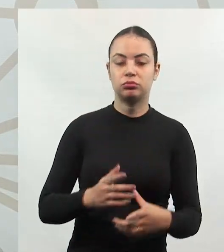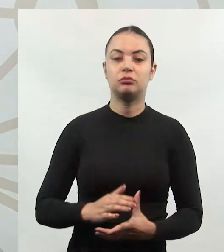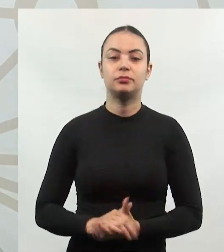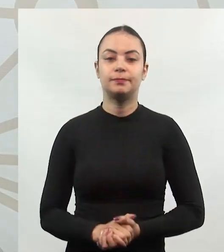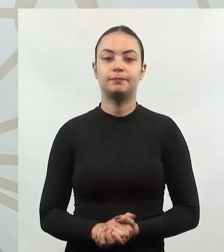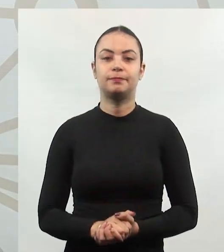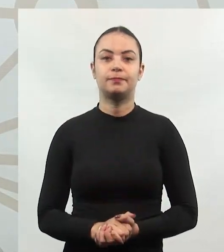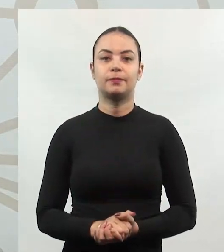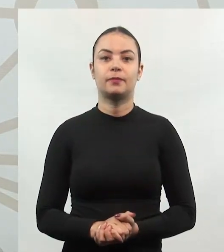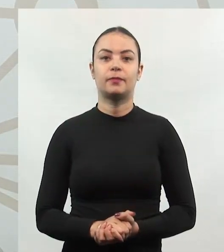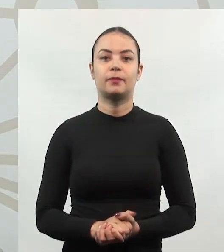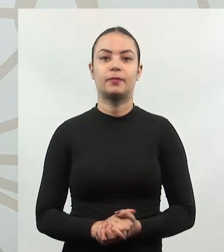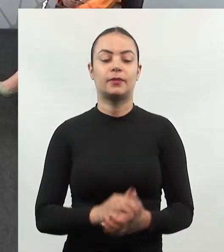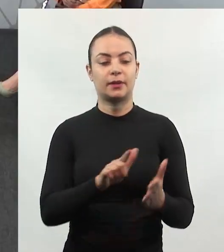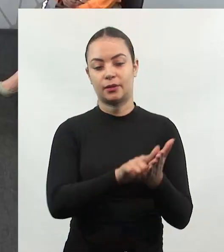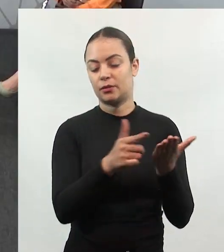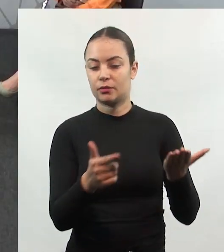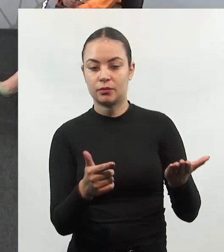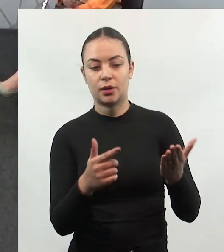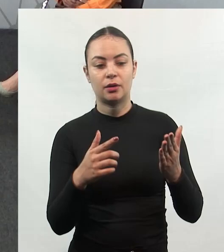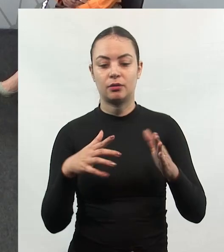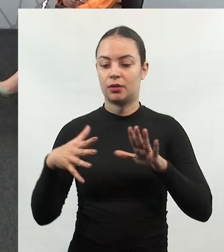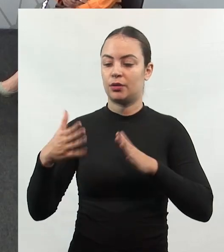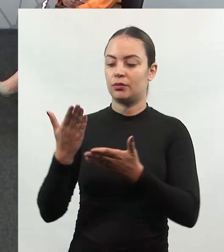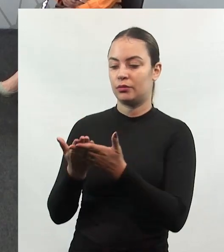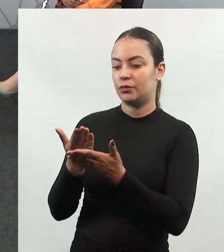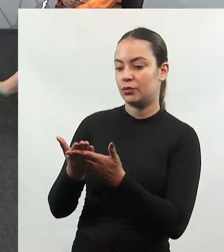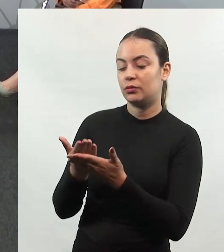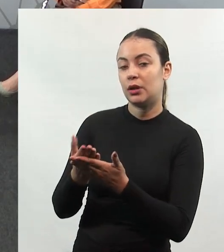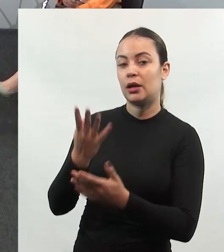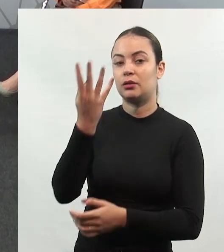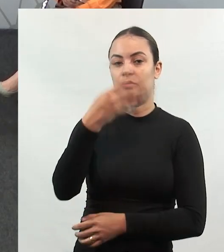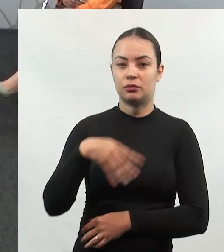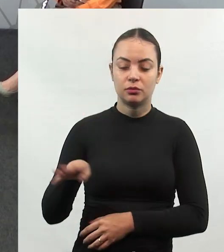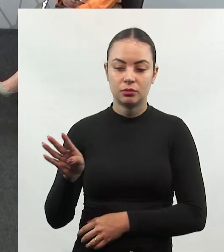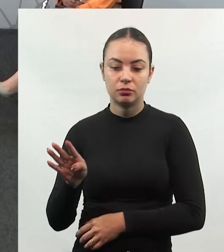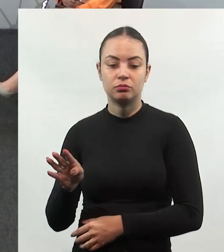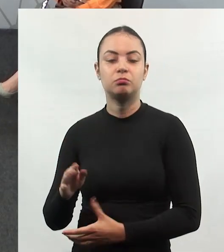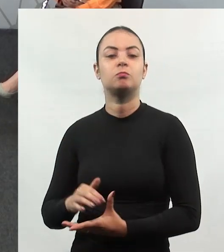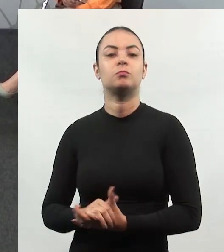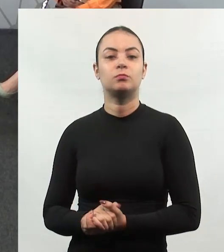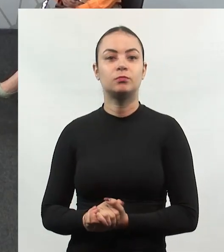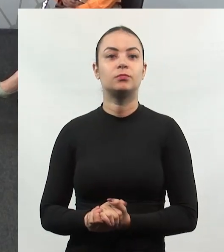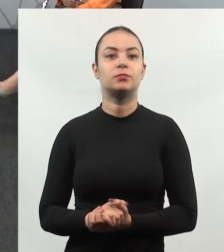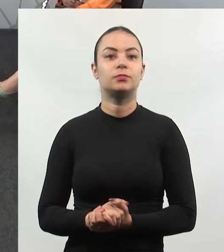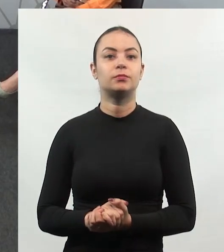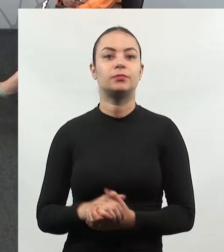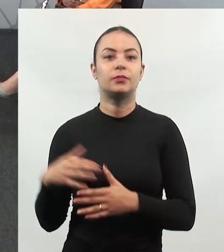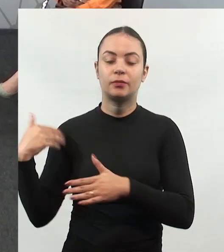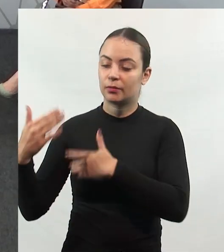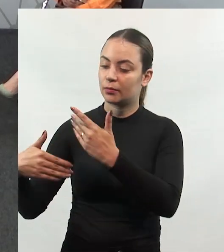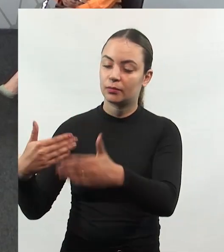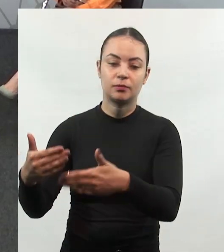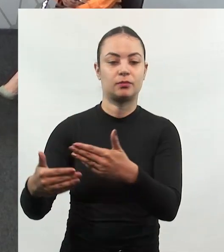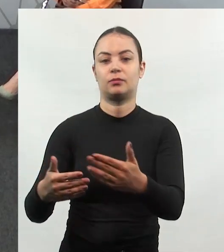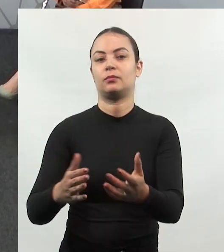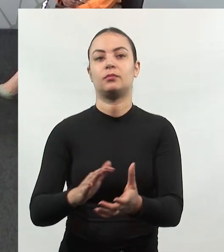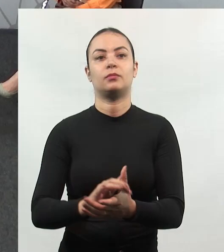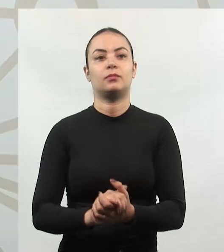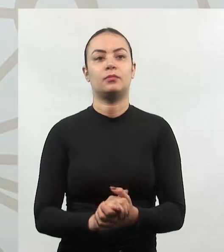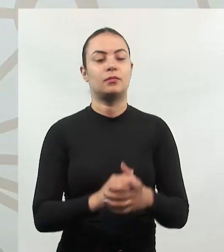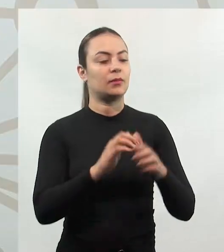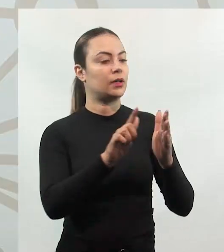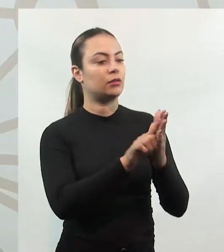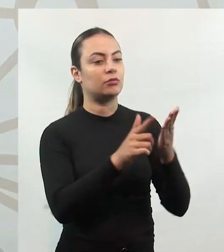2004, na época que deu o boom dos sites, né, que chegou aqui Rondônia Notícias, Rondônia Agora, e eu entro num dos